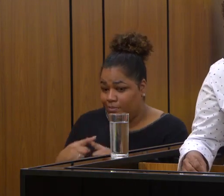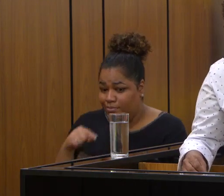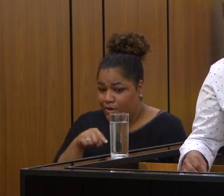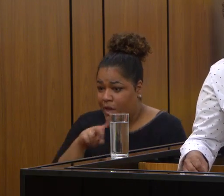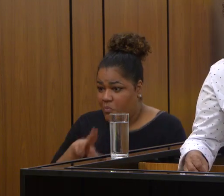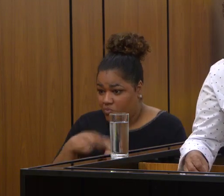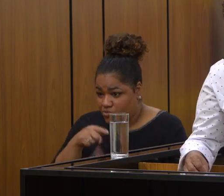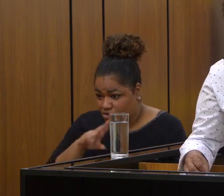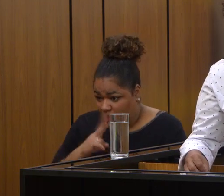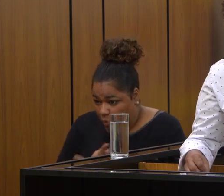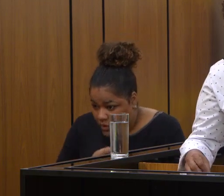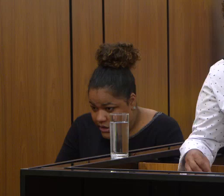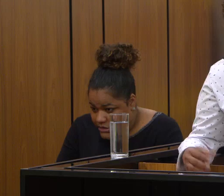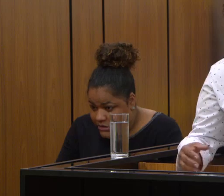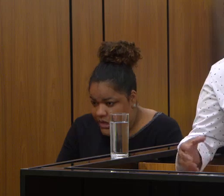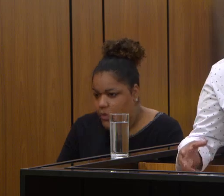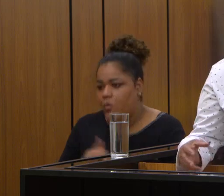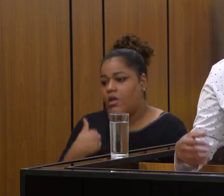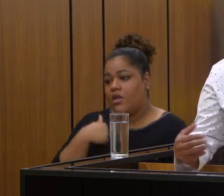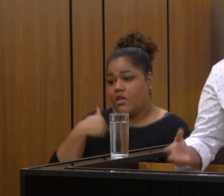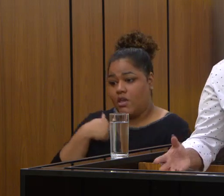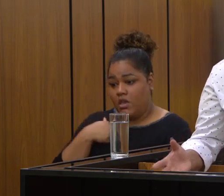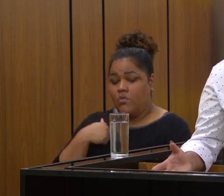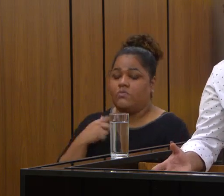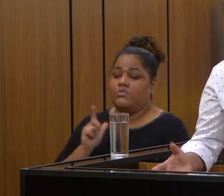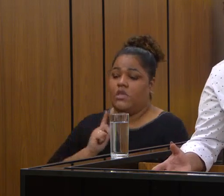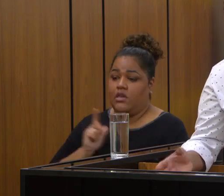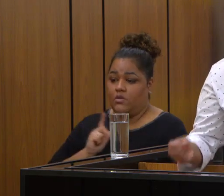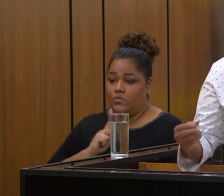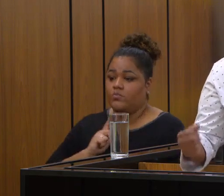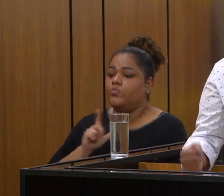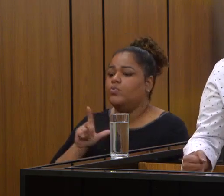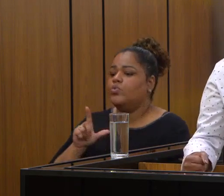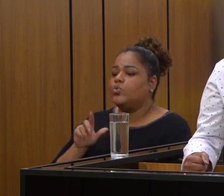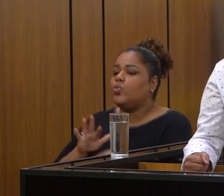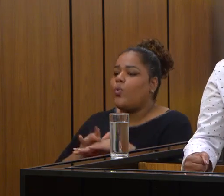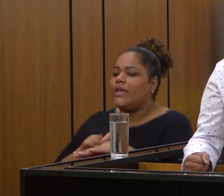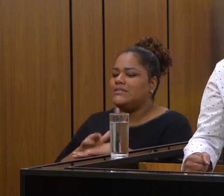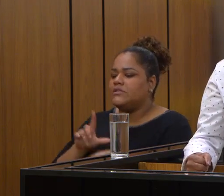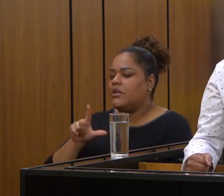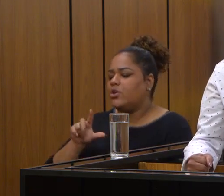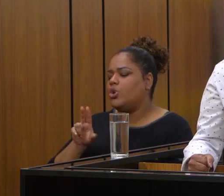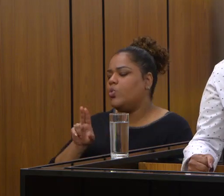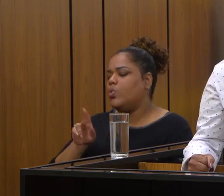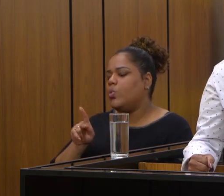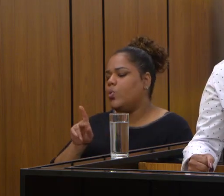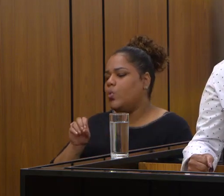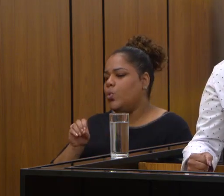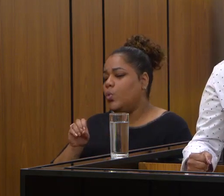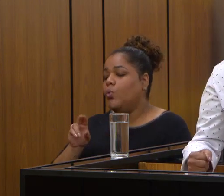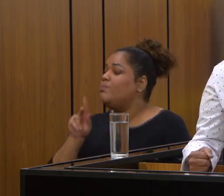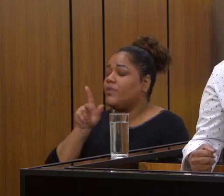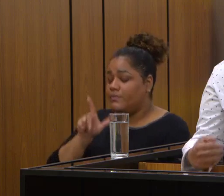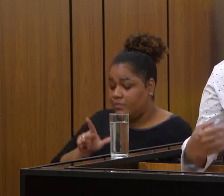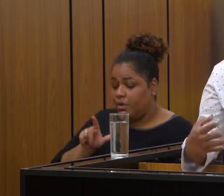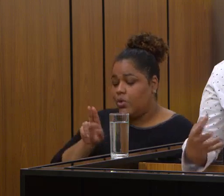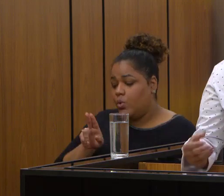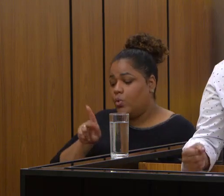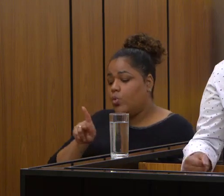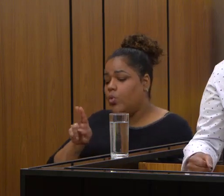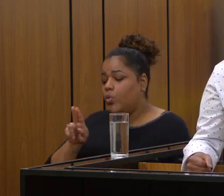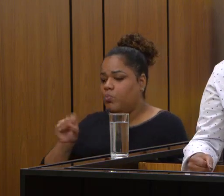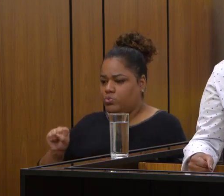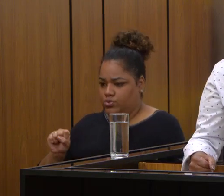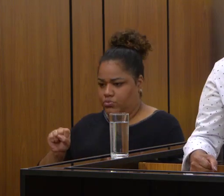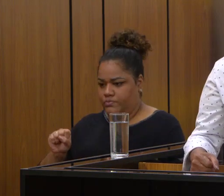eu como tenho Lúpus e tenho algumas